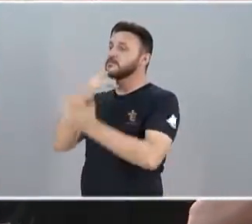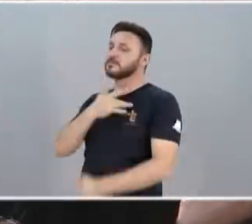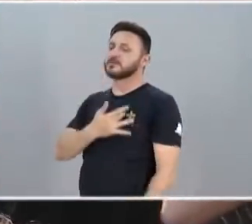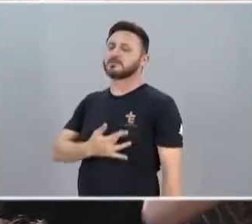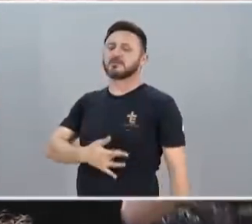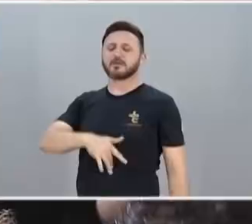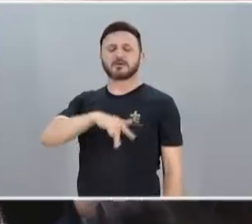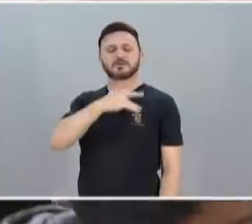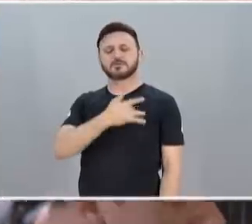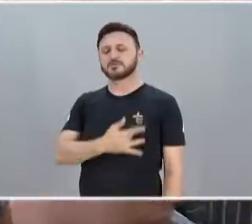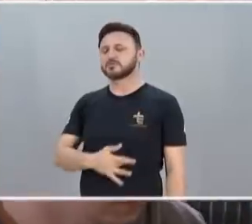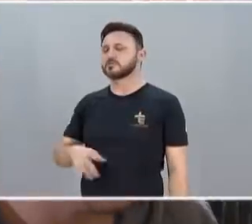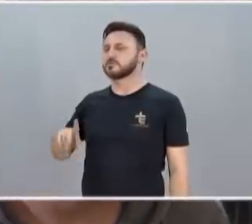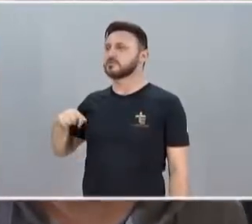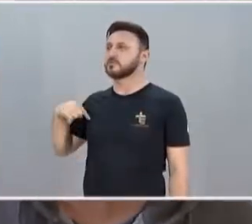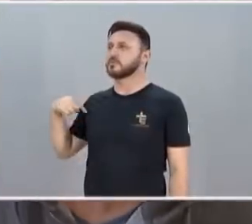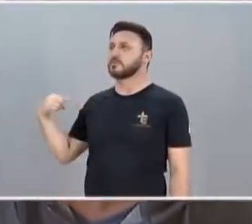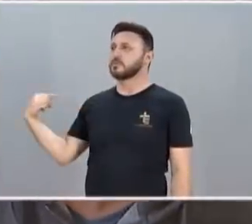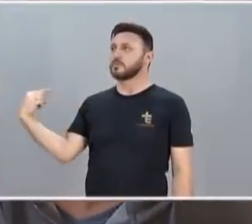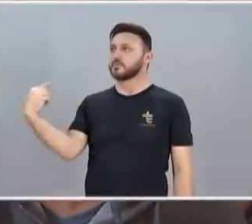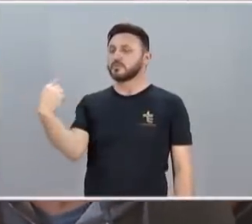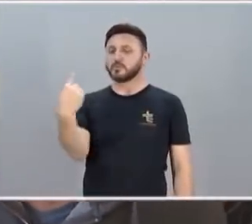de piedade de